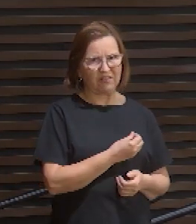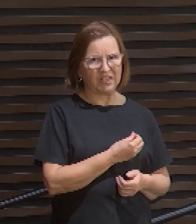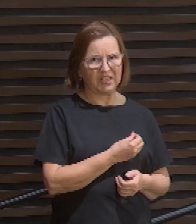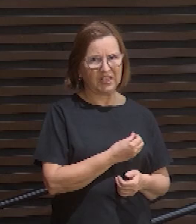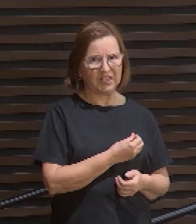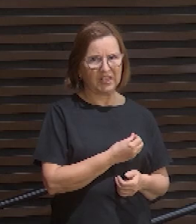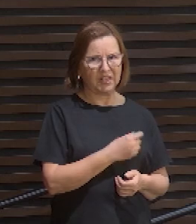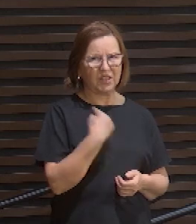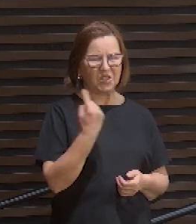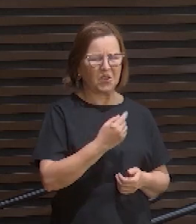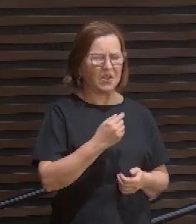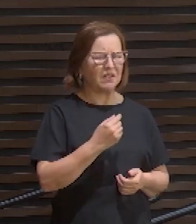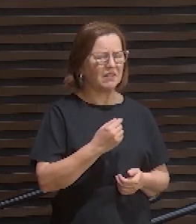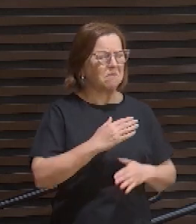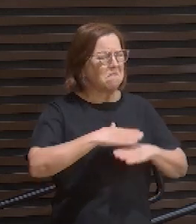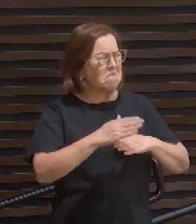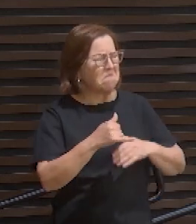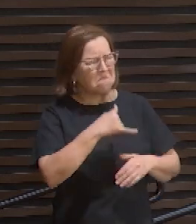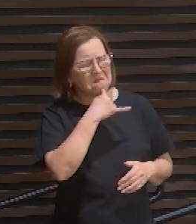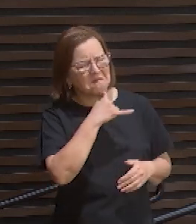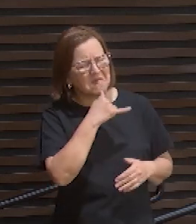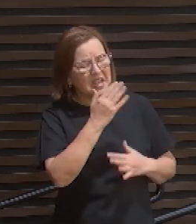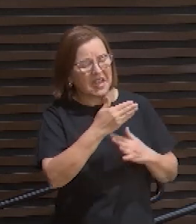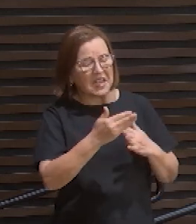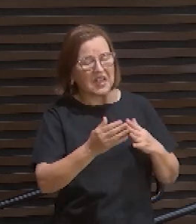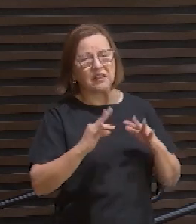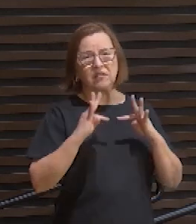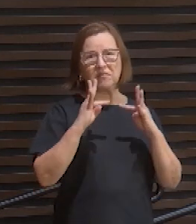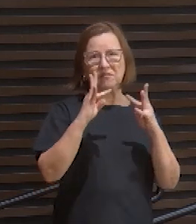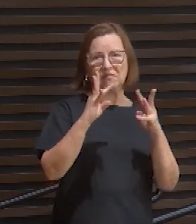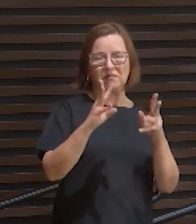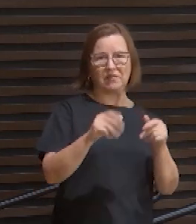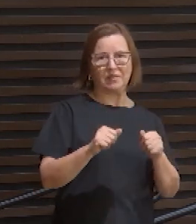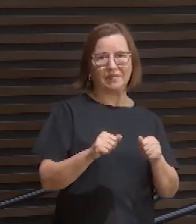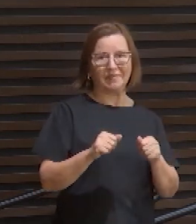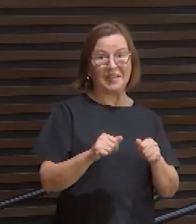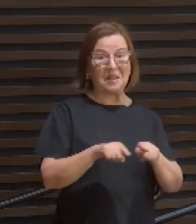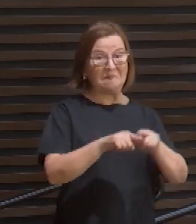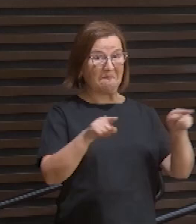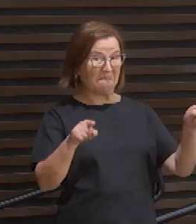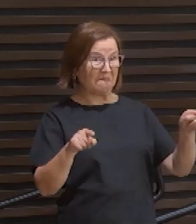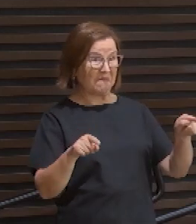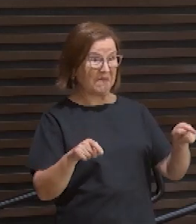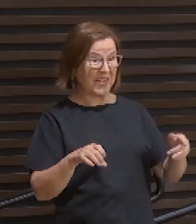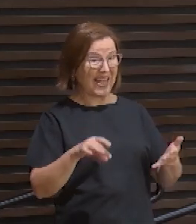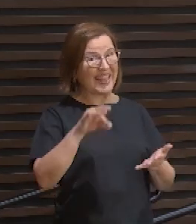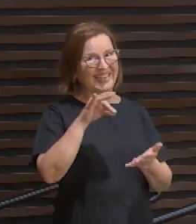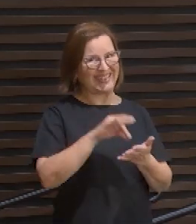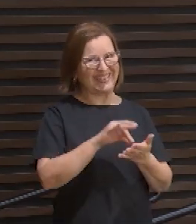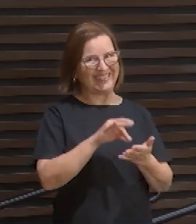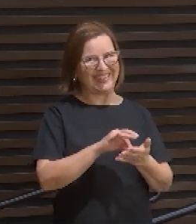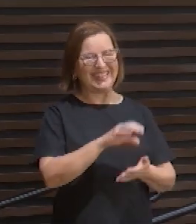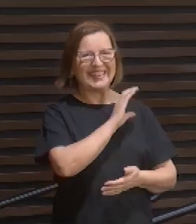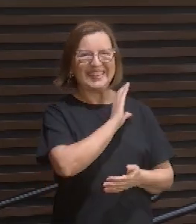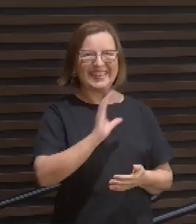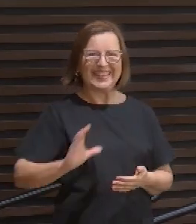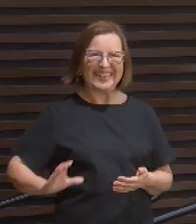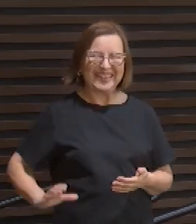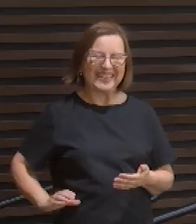vida, somos os mais infelizes de todos os homens. Mas, de fato,